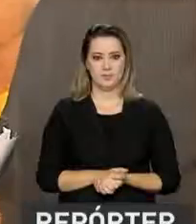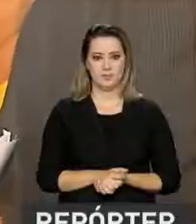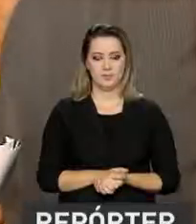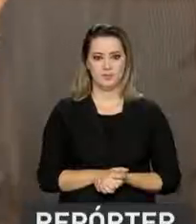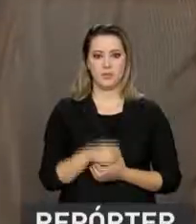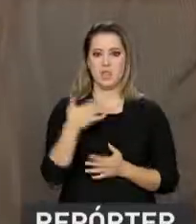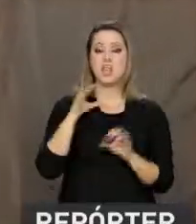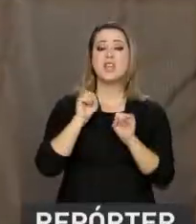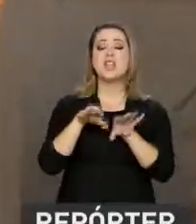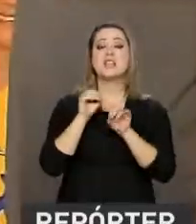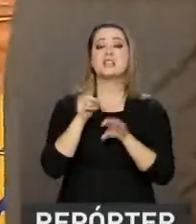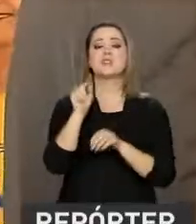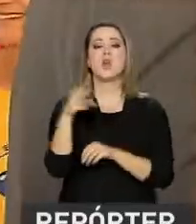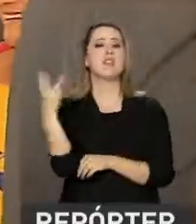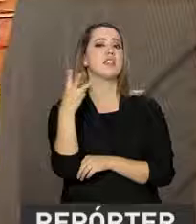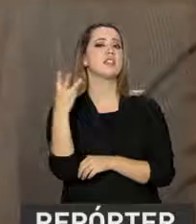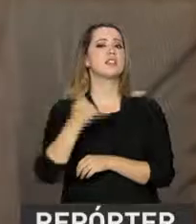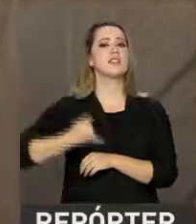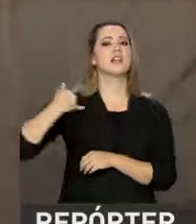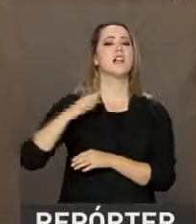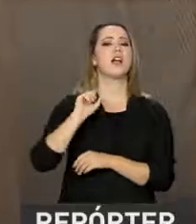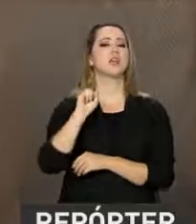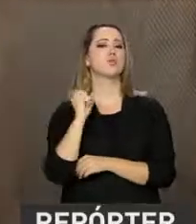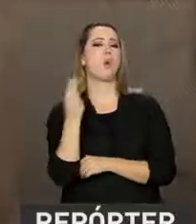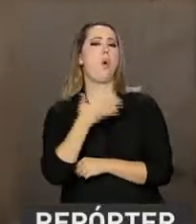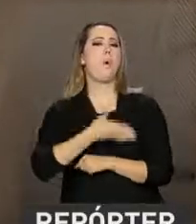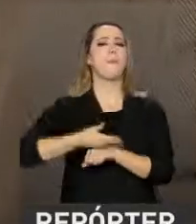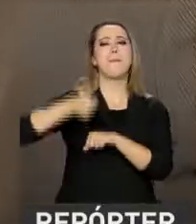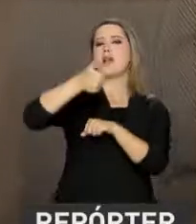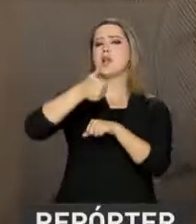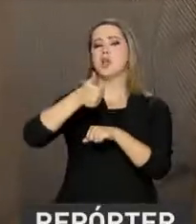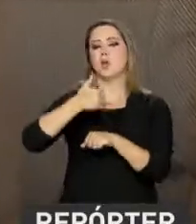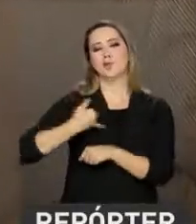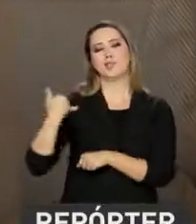a terceira idade é a melhor idade